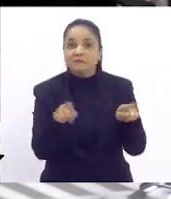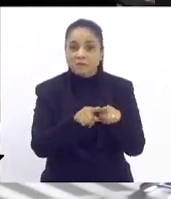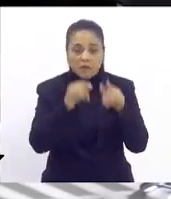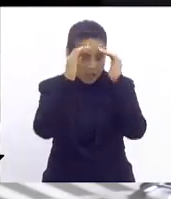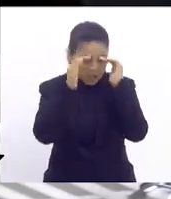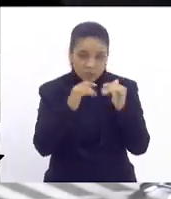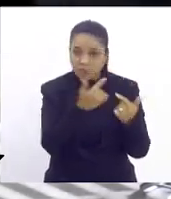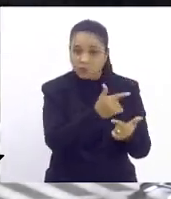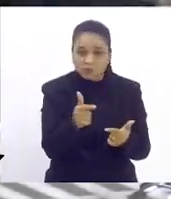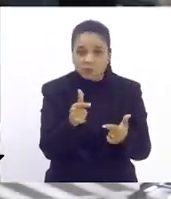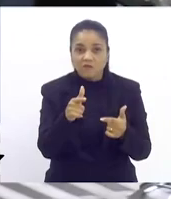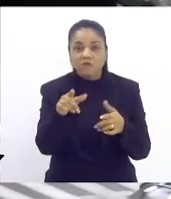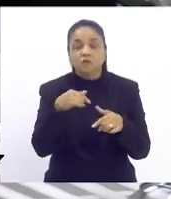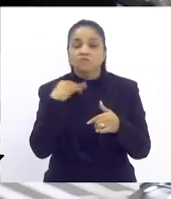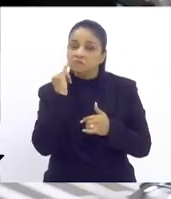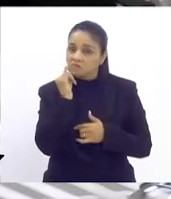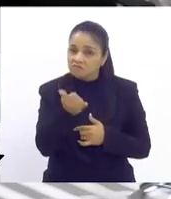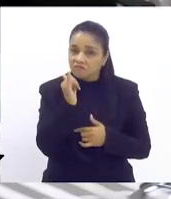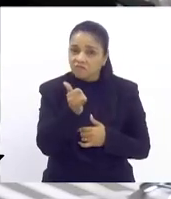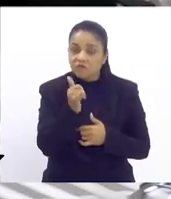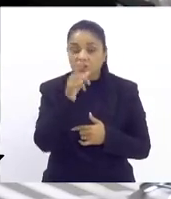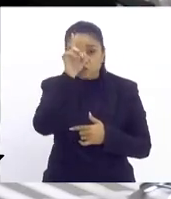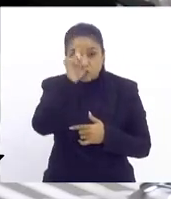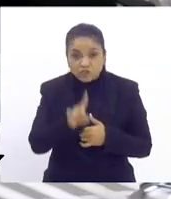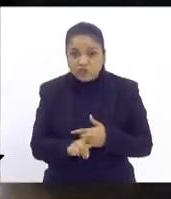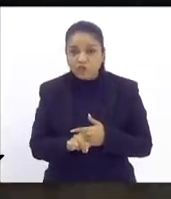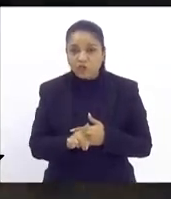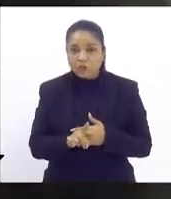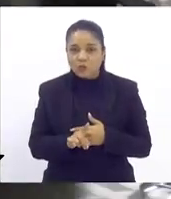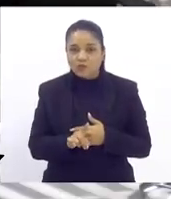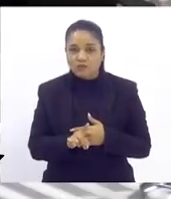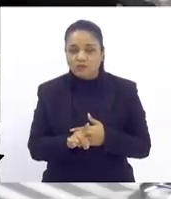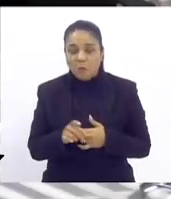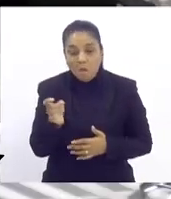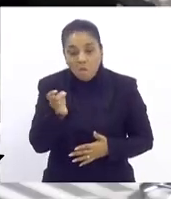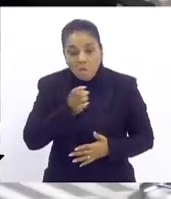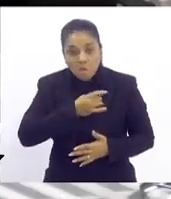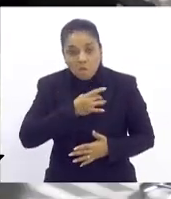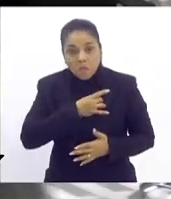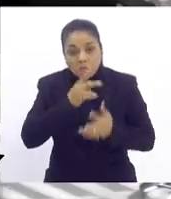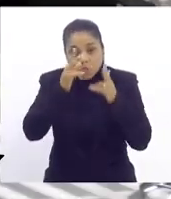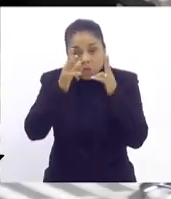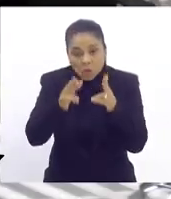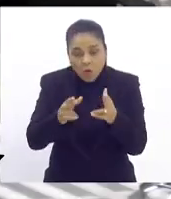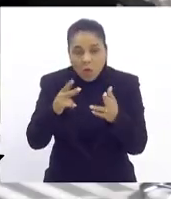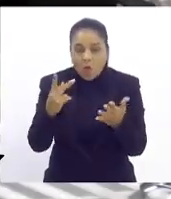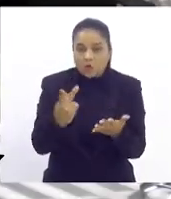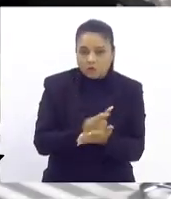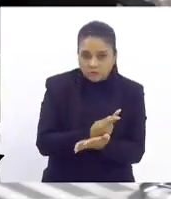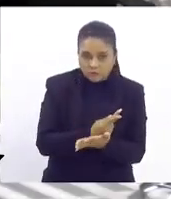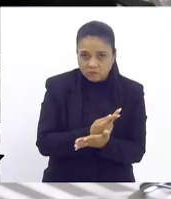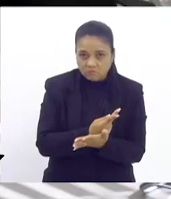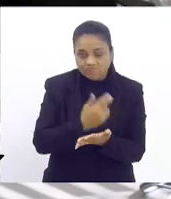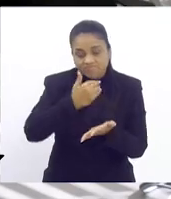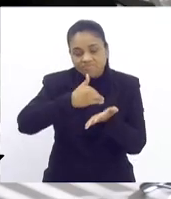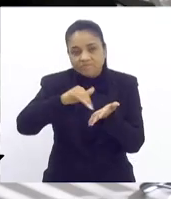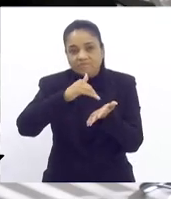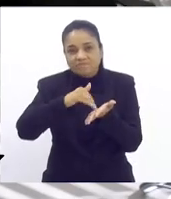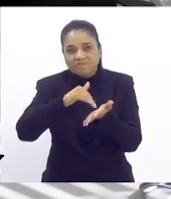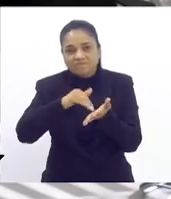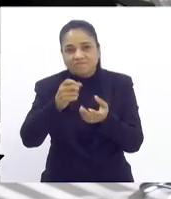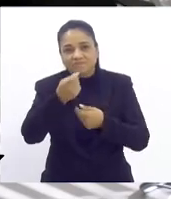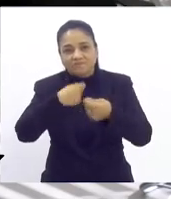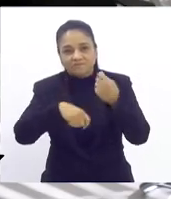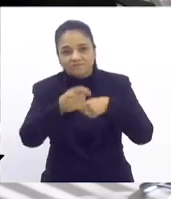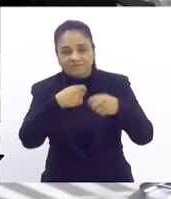diz da condução consecutiva dos diretores eu tenho medo de acontecer o que aconteceu com a Secretaria de